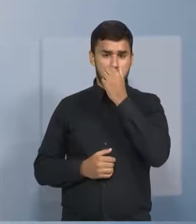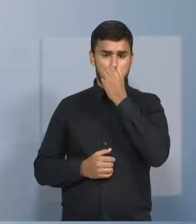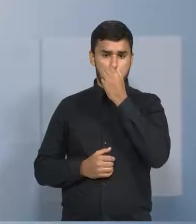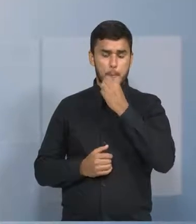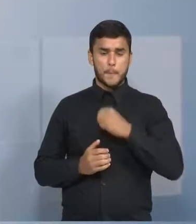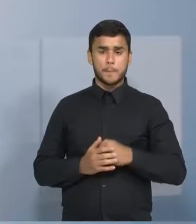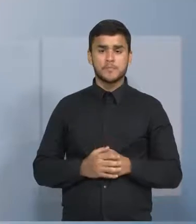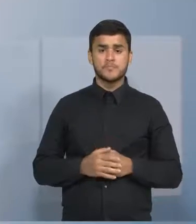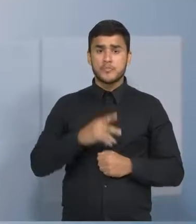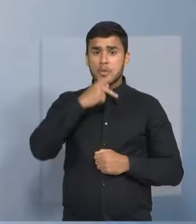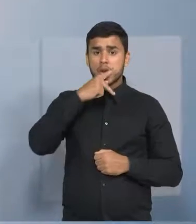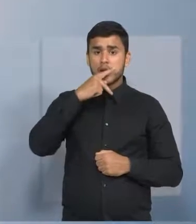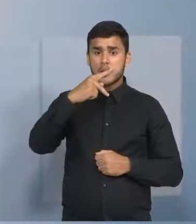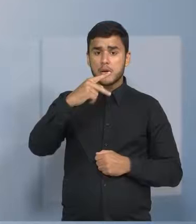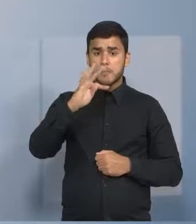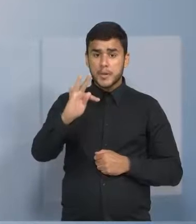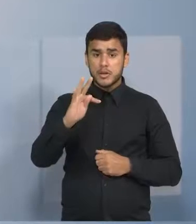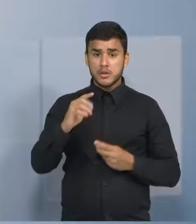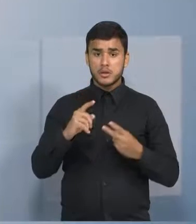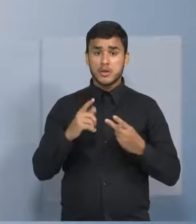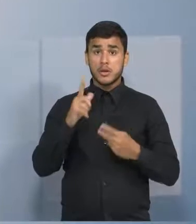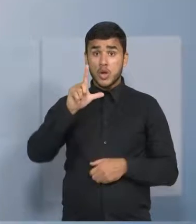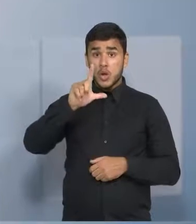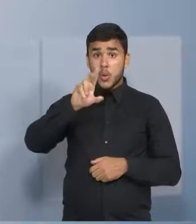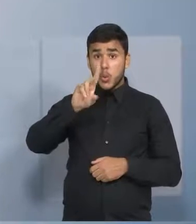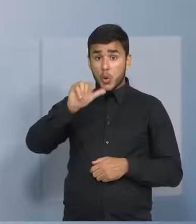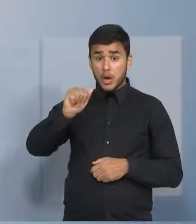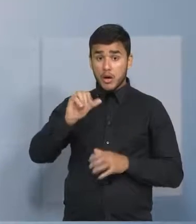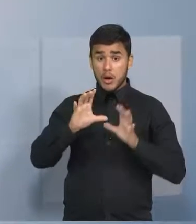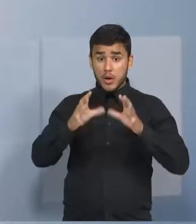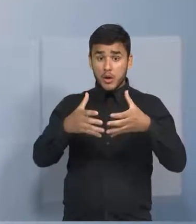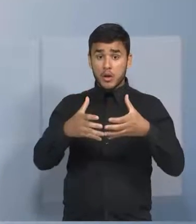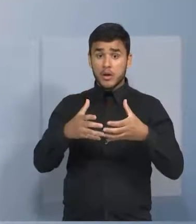hoje a única bandeira que o Partido dos Trabalhadores e o ex-presidente Luiz